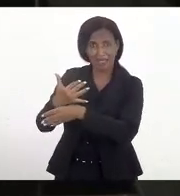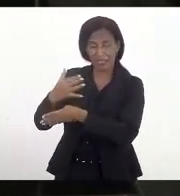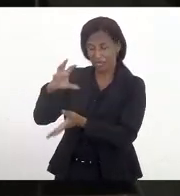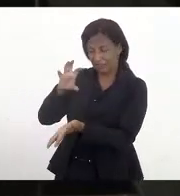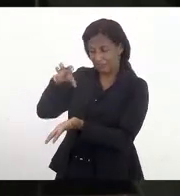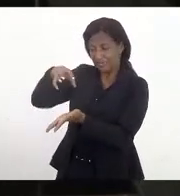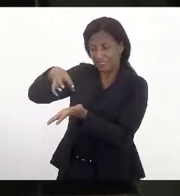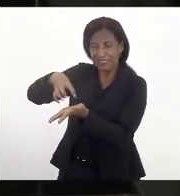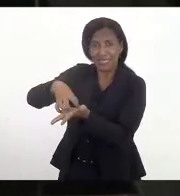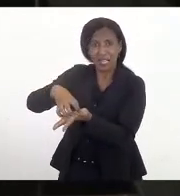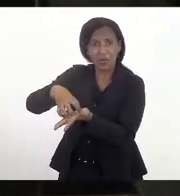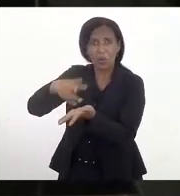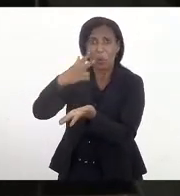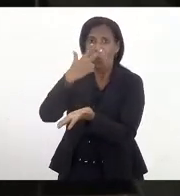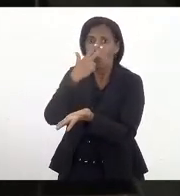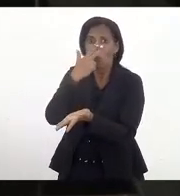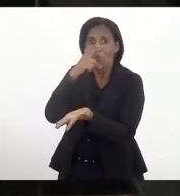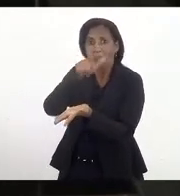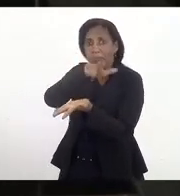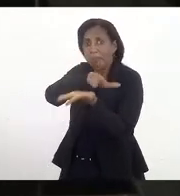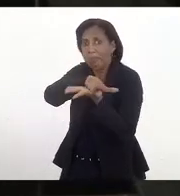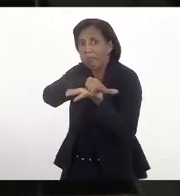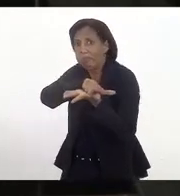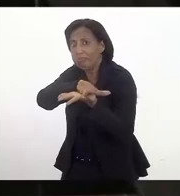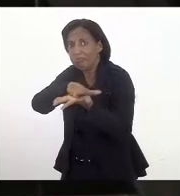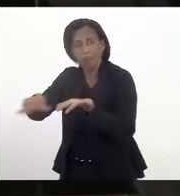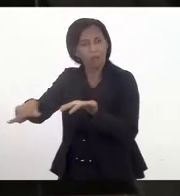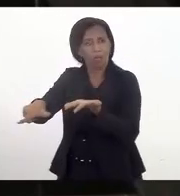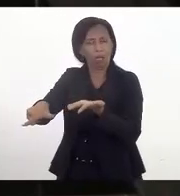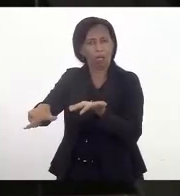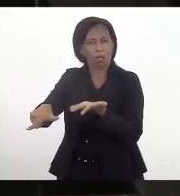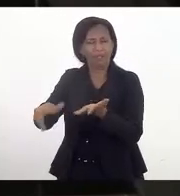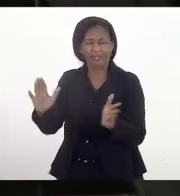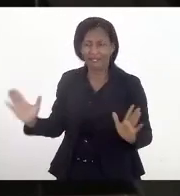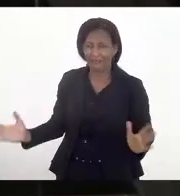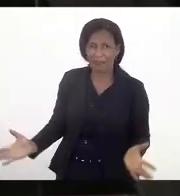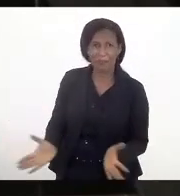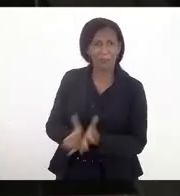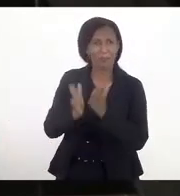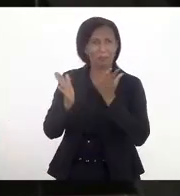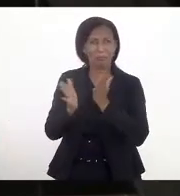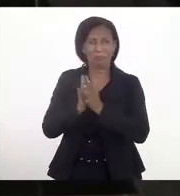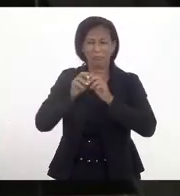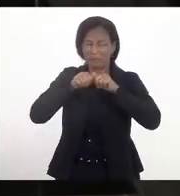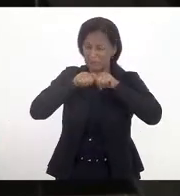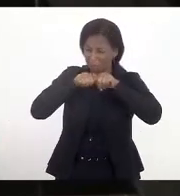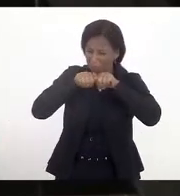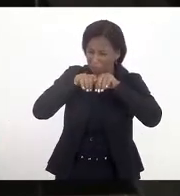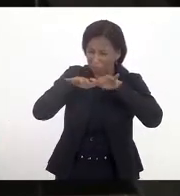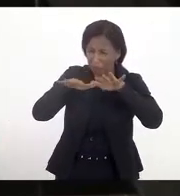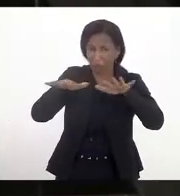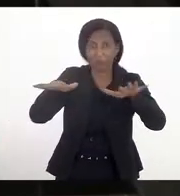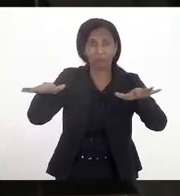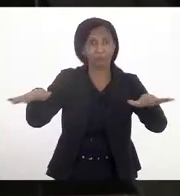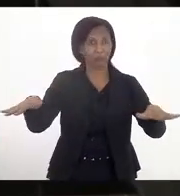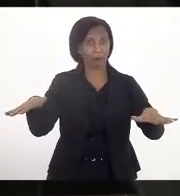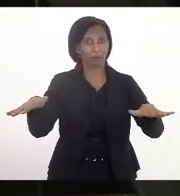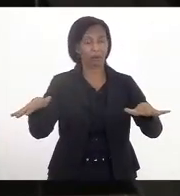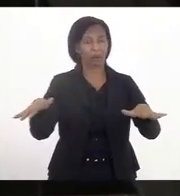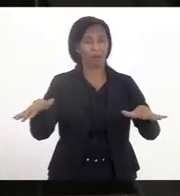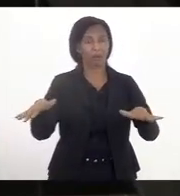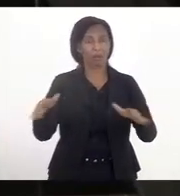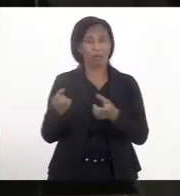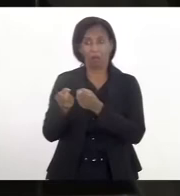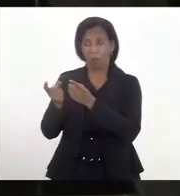fantasma e a miséria tomou conta do centro grande parte do comércio